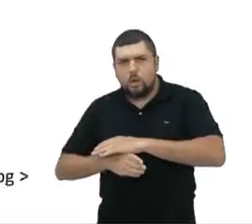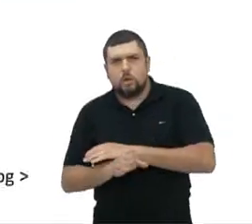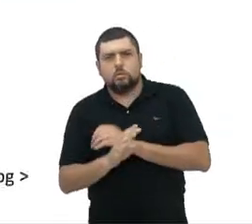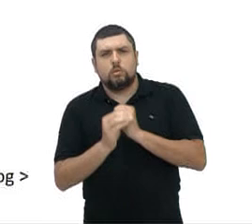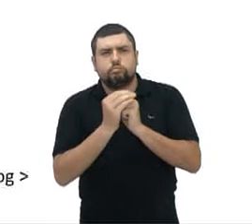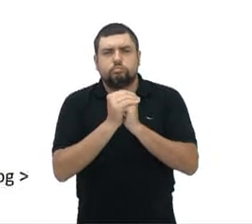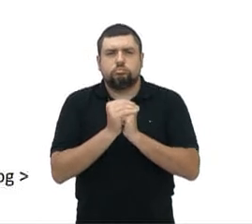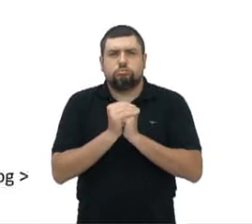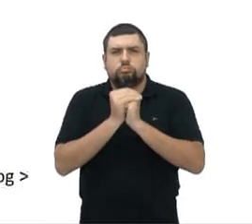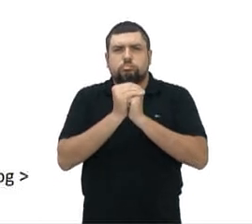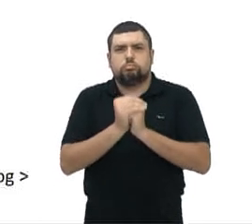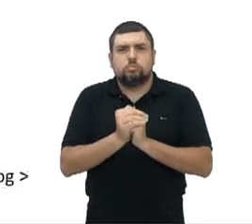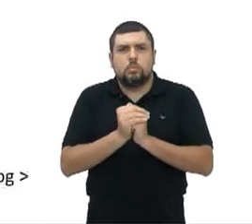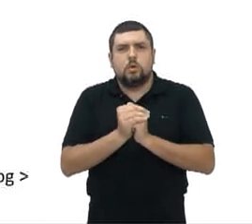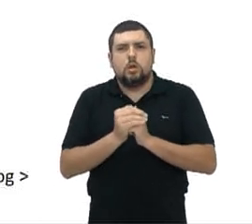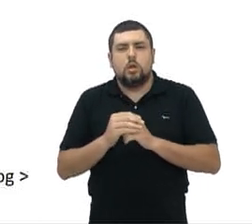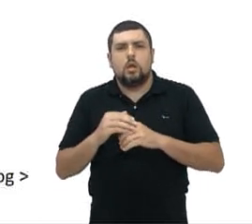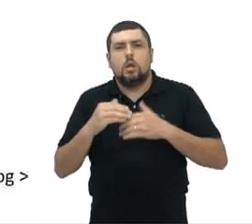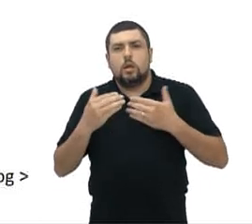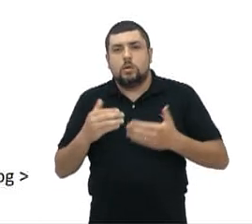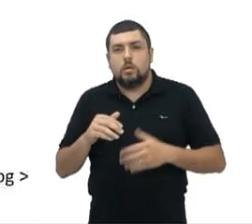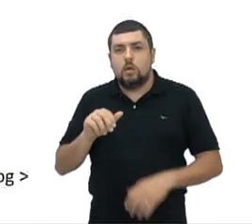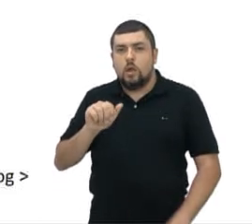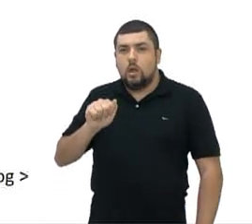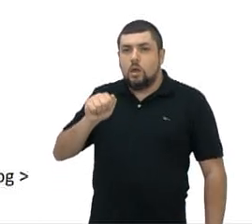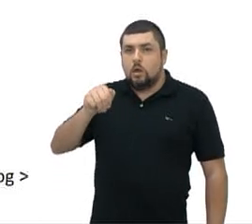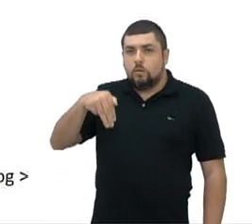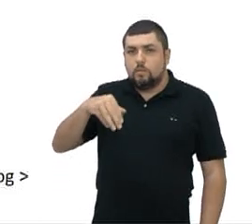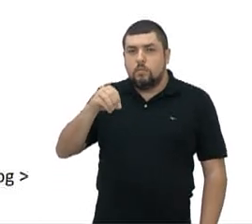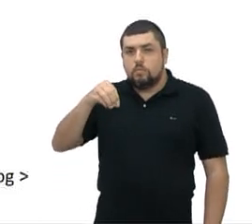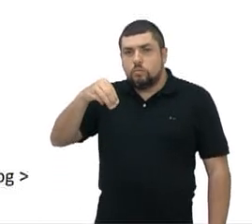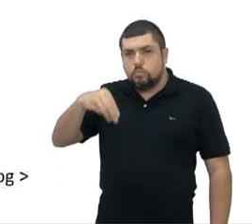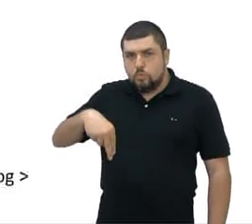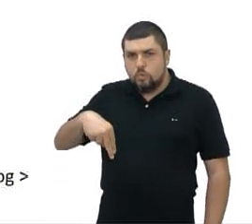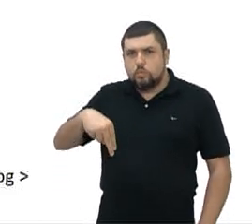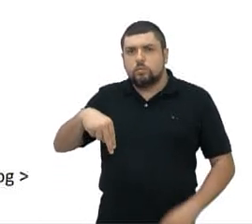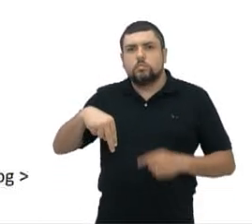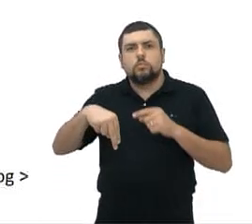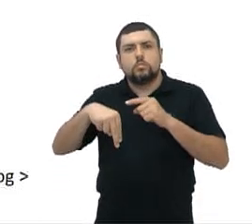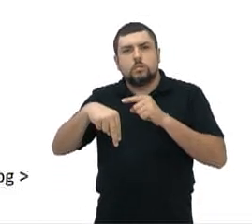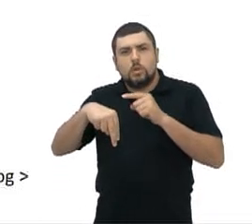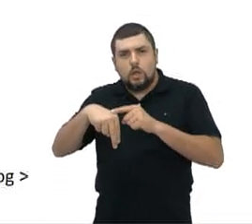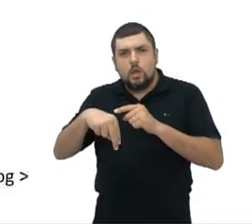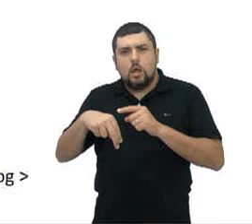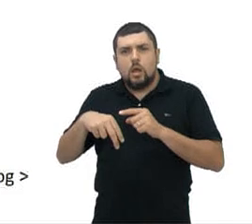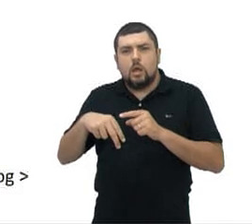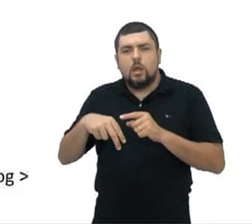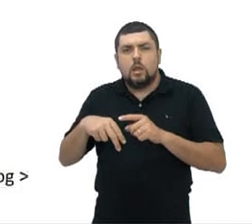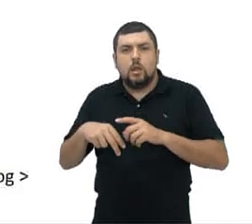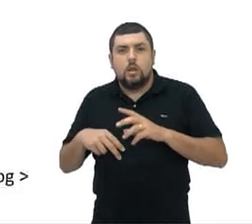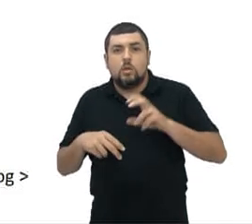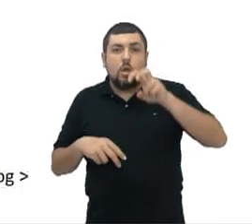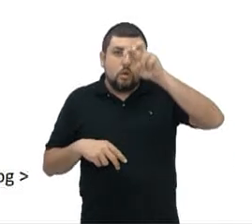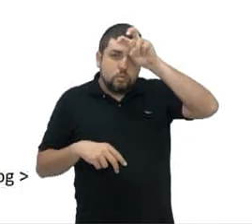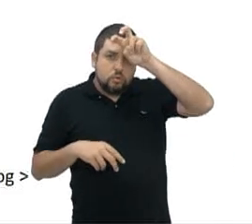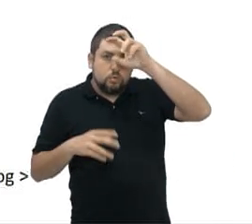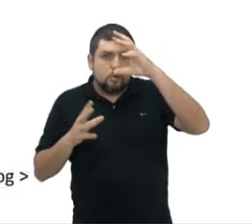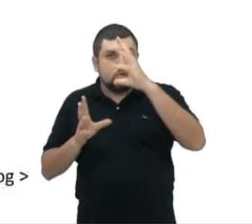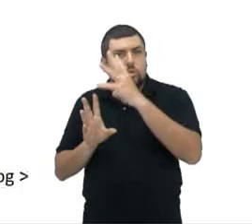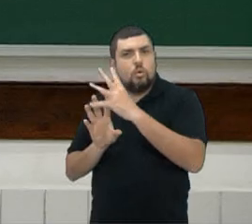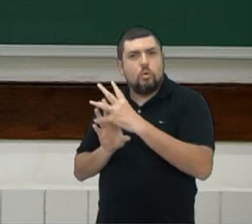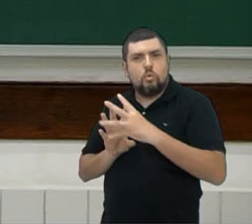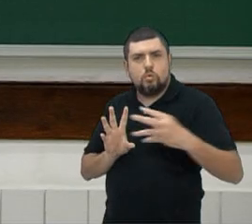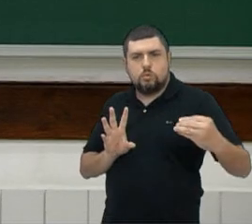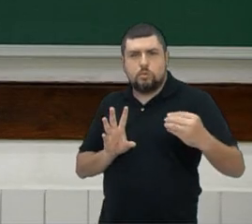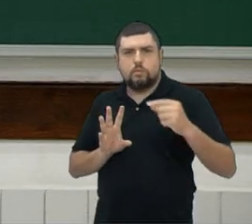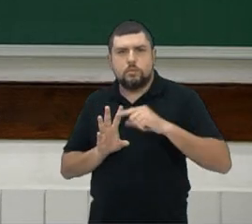cuxitas, né, se apropriam dessa troca cultural. Não podemos colocar aqui também os egípcios colocaram tudo lá, como diz outro, não é bem assim. Estaria